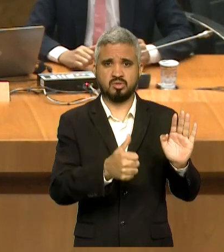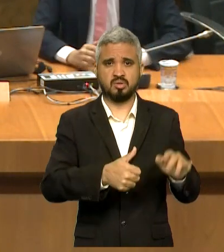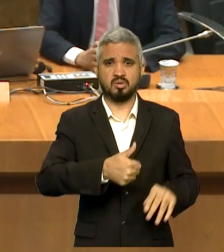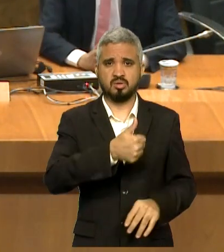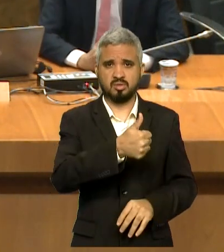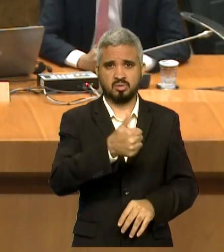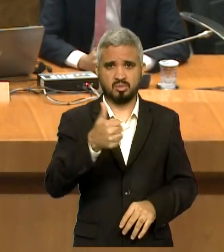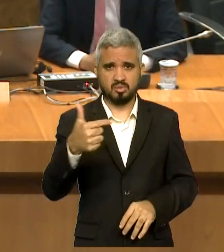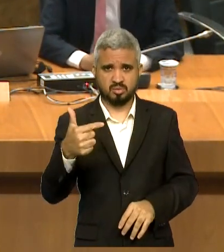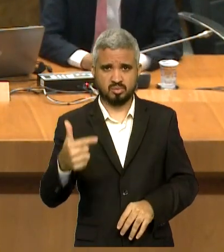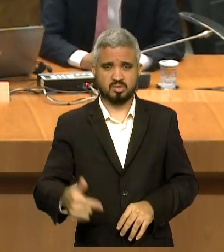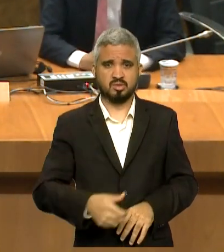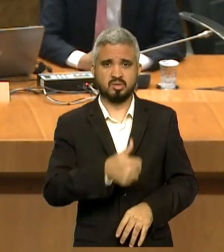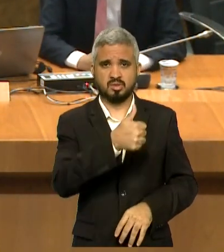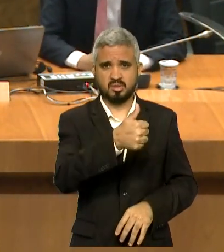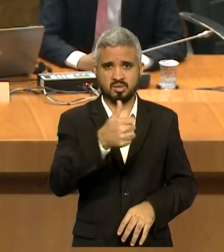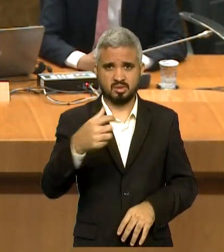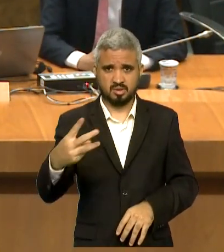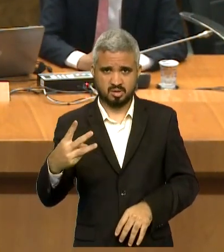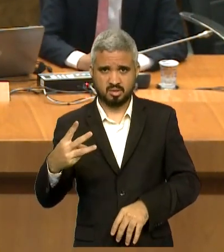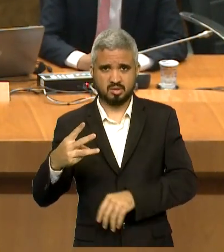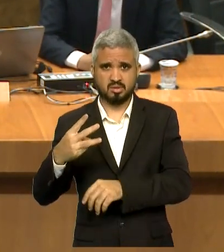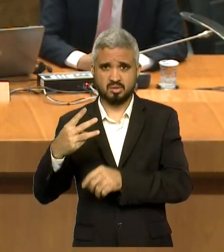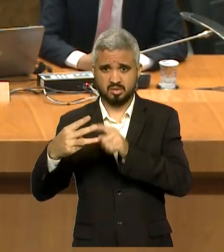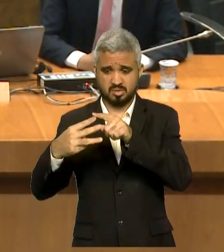011-1213, de autoria do deputado Osmar Filho,